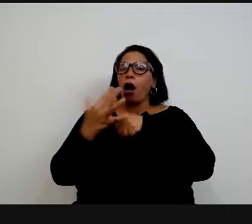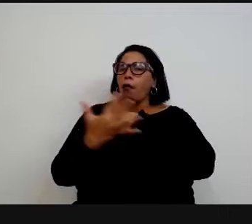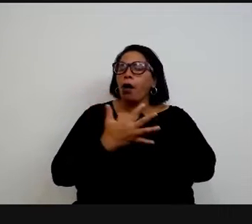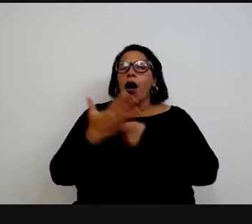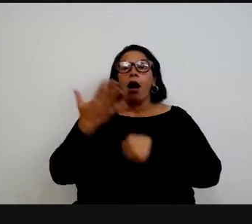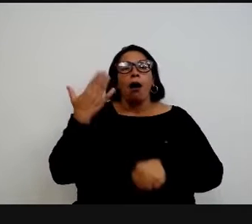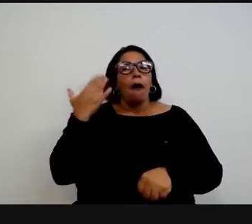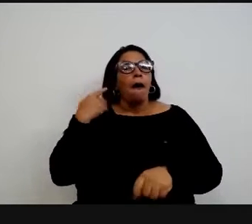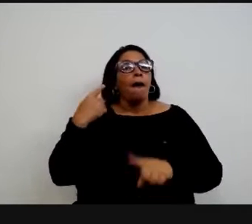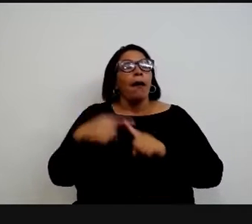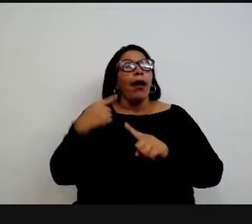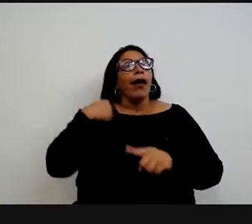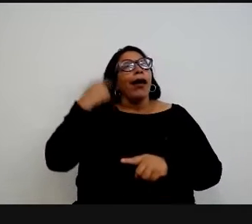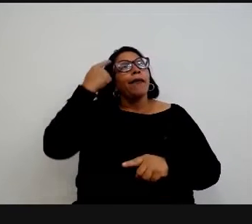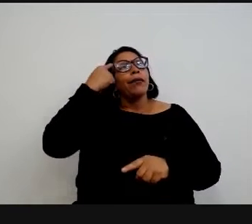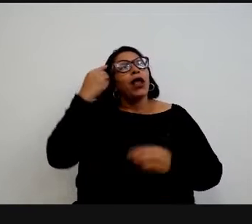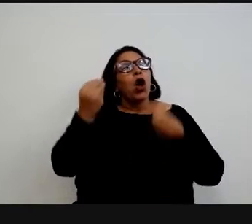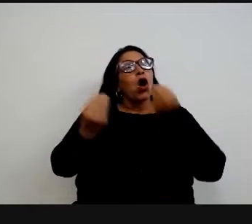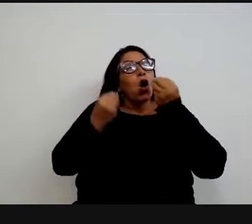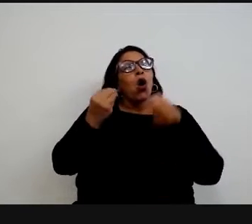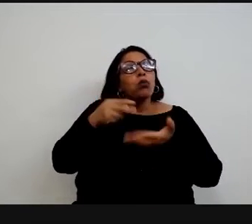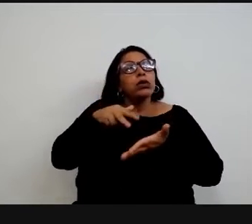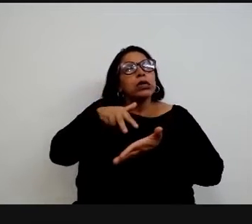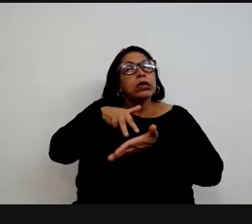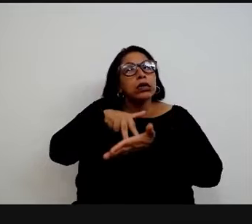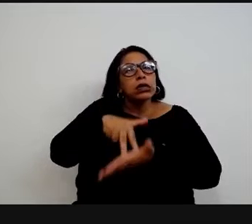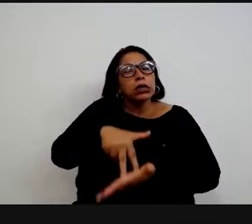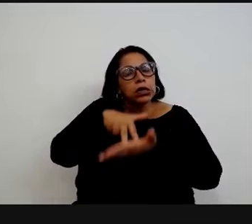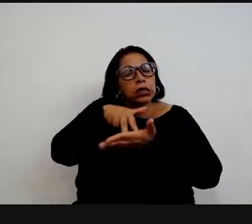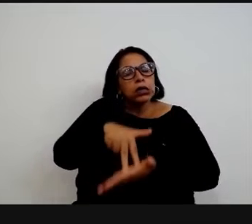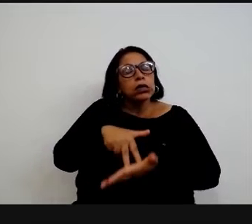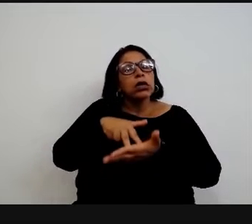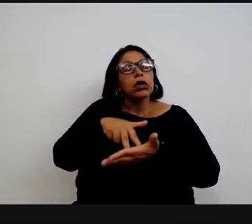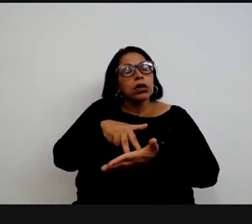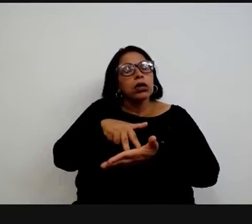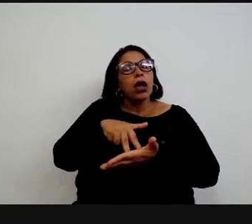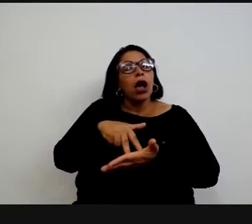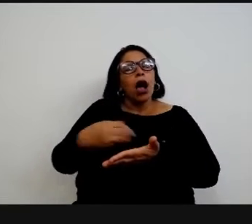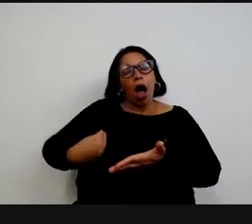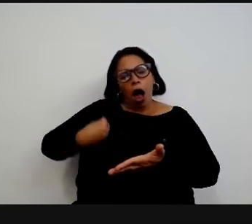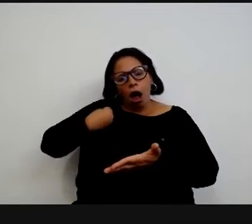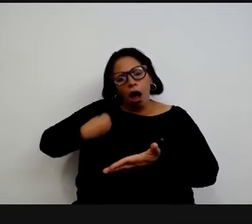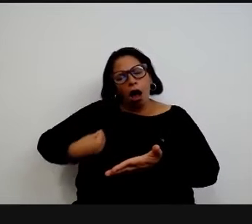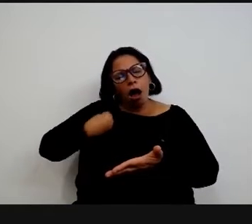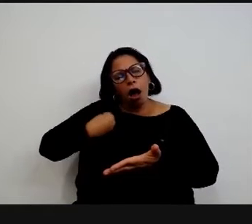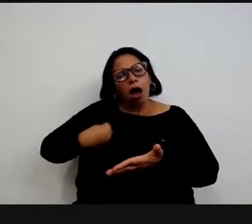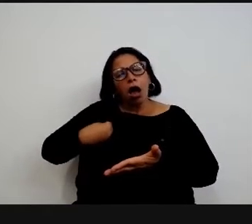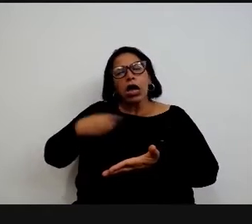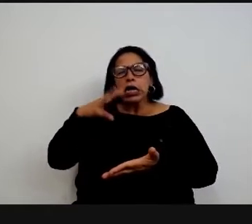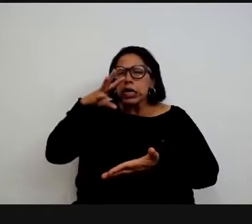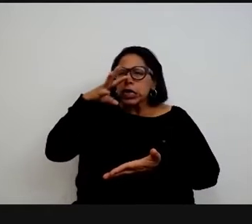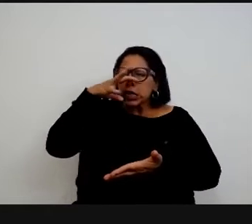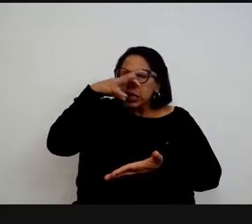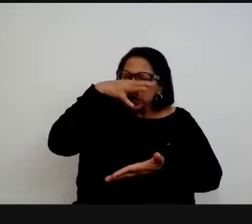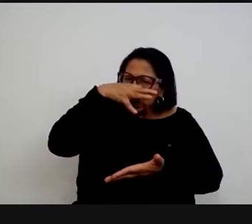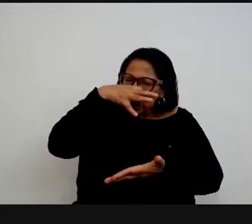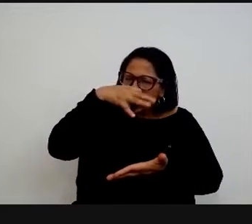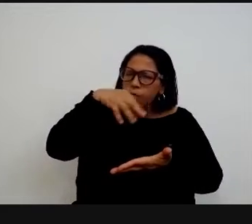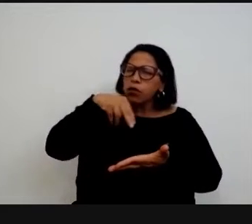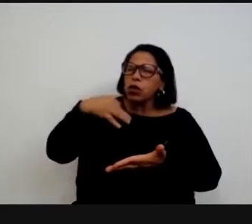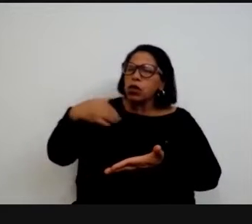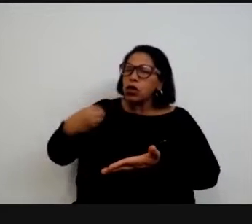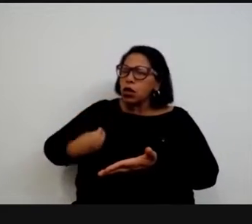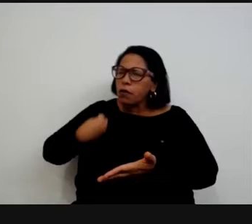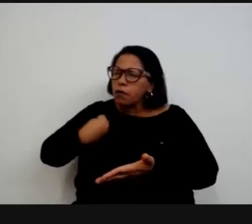aqui anterior, eu pensei, a resistência ao presencial é um legado, aí a gente está enfrentando isso. Mas podemos olhar